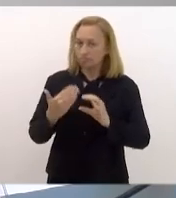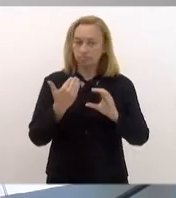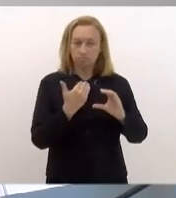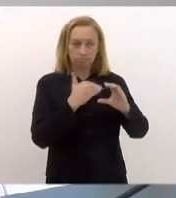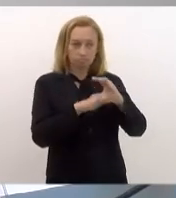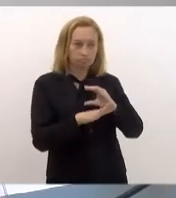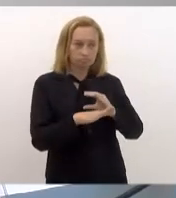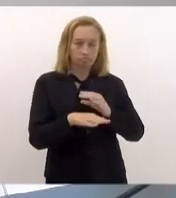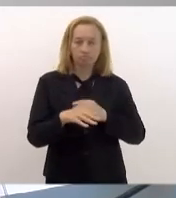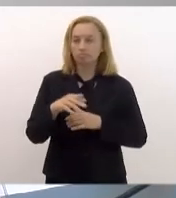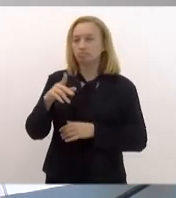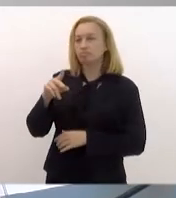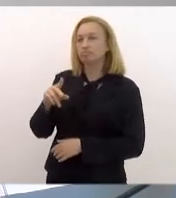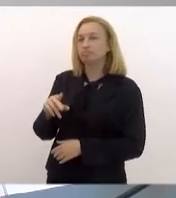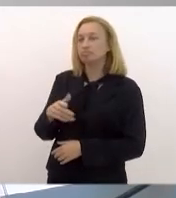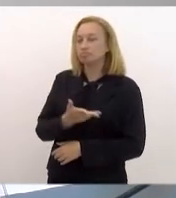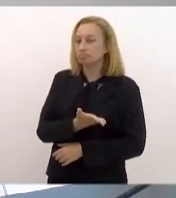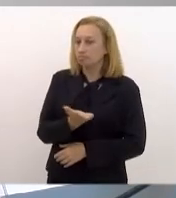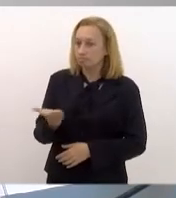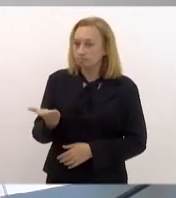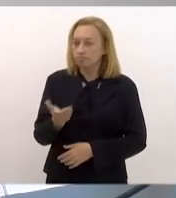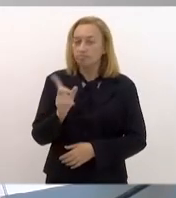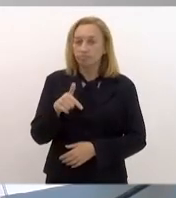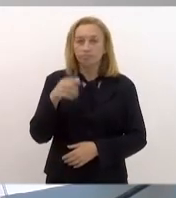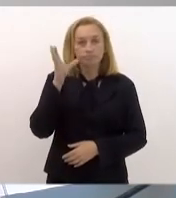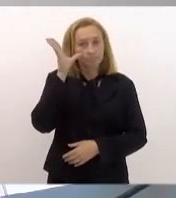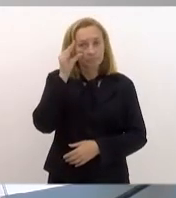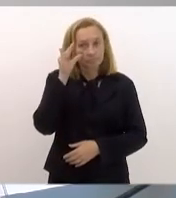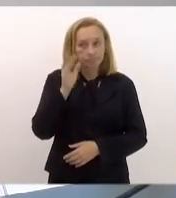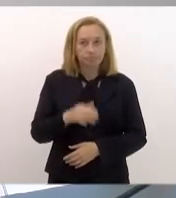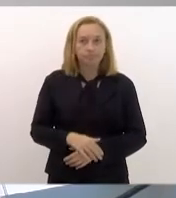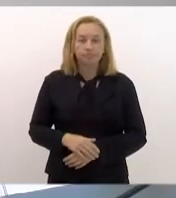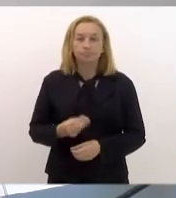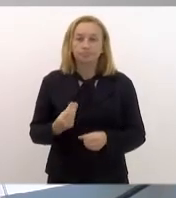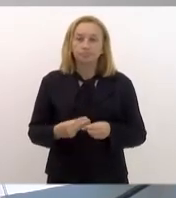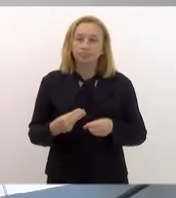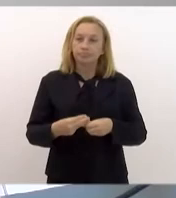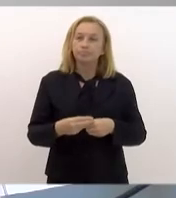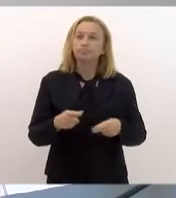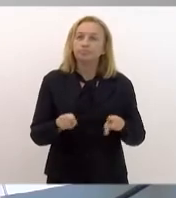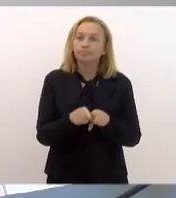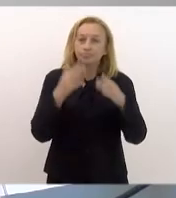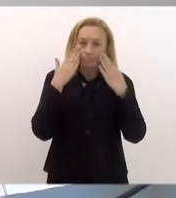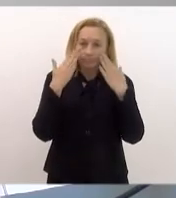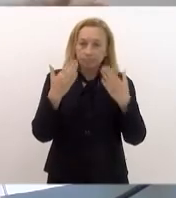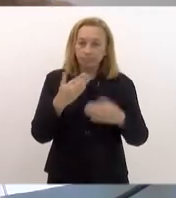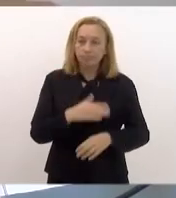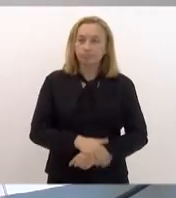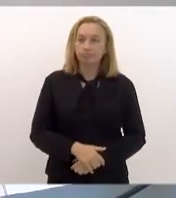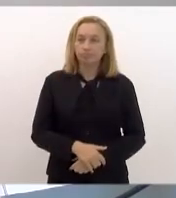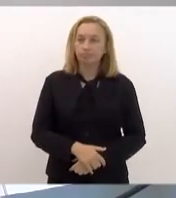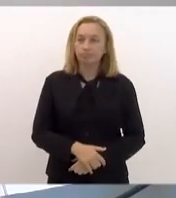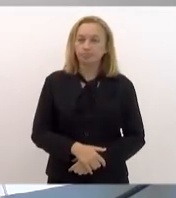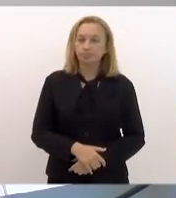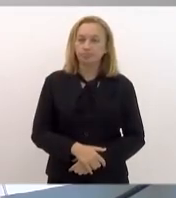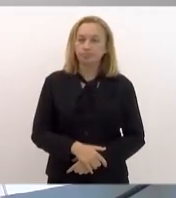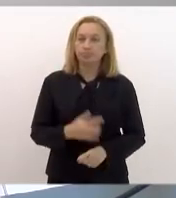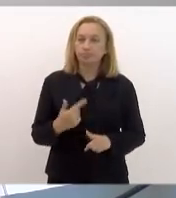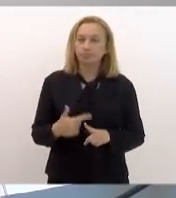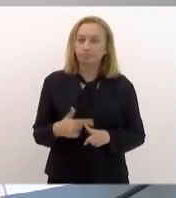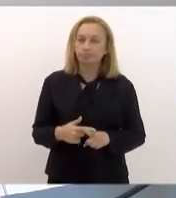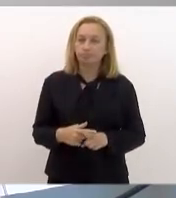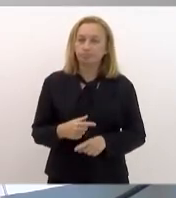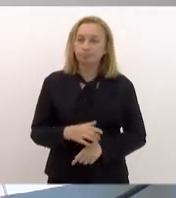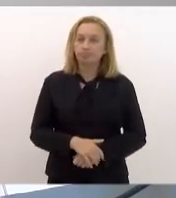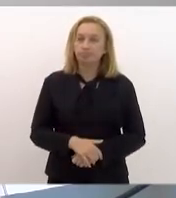Fio, porque era interessante que os municípios também apresentassem. Porque, veja, se o